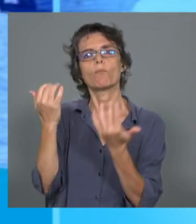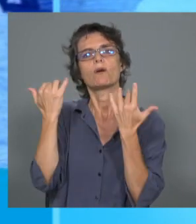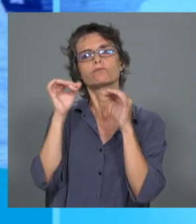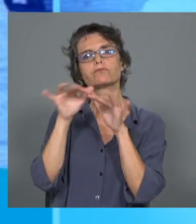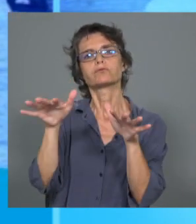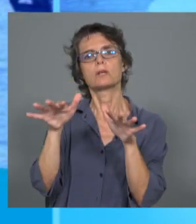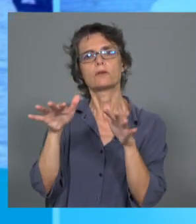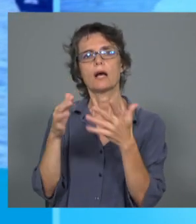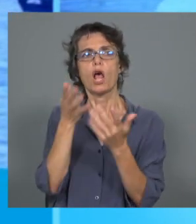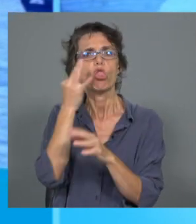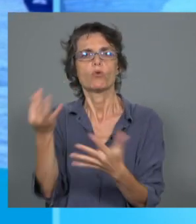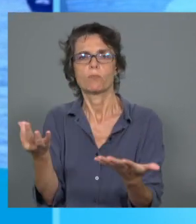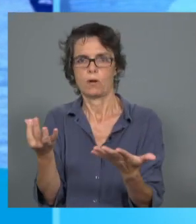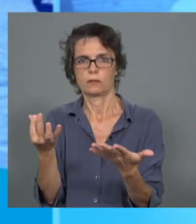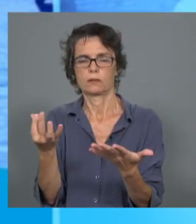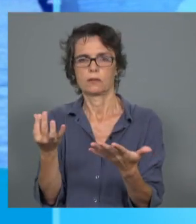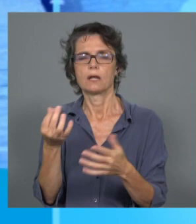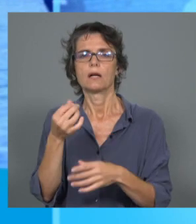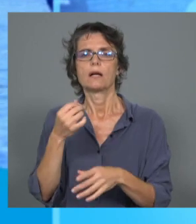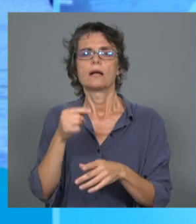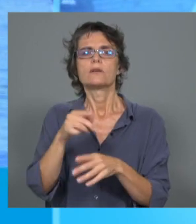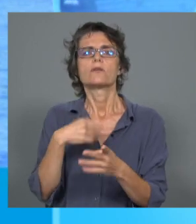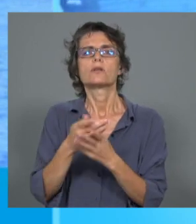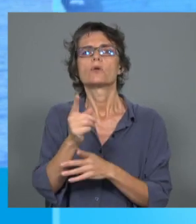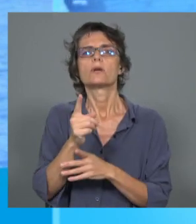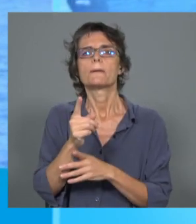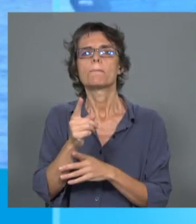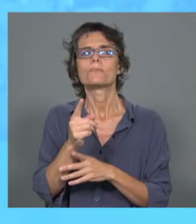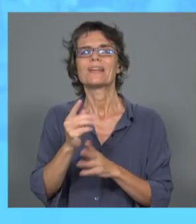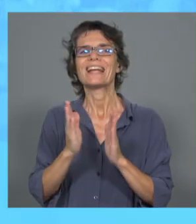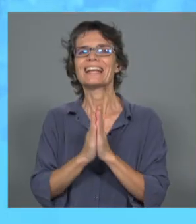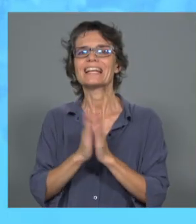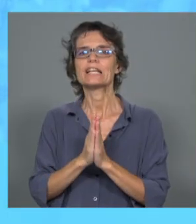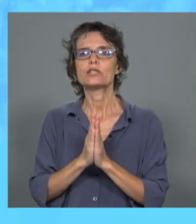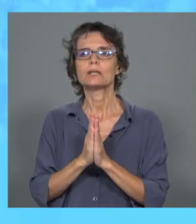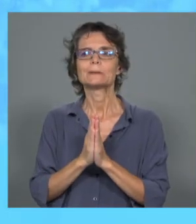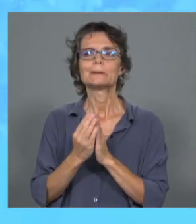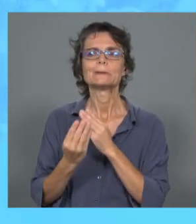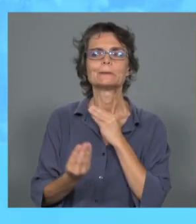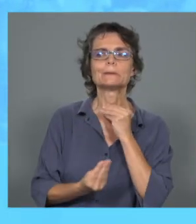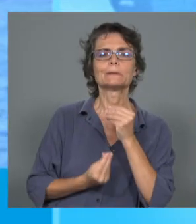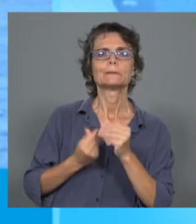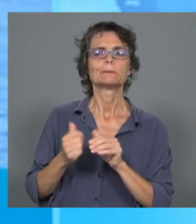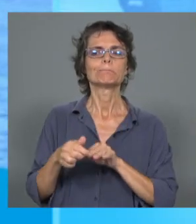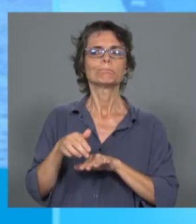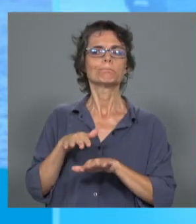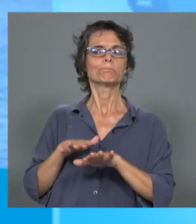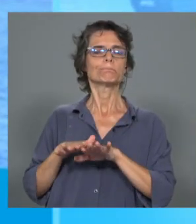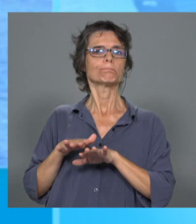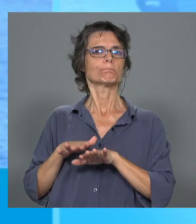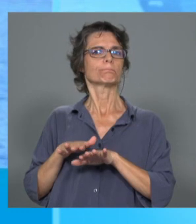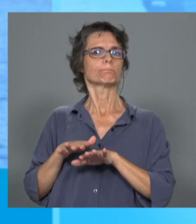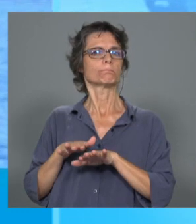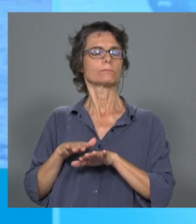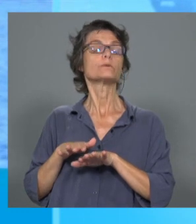houvesse uma regressão da comunicação religiosa. A Igreja ficou desconfortável aí. A Igreja ficou desconfortável e, de alguma forma, teve